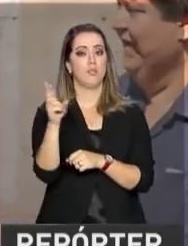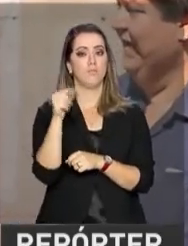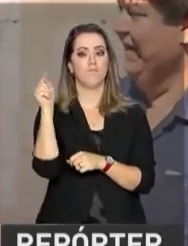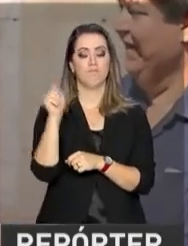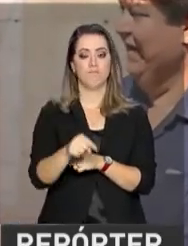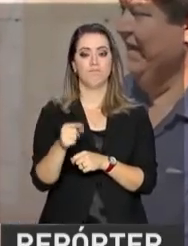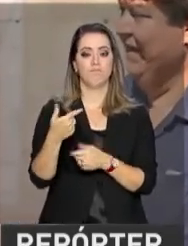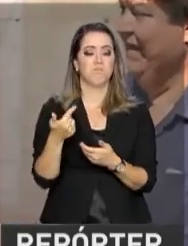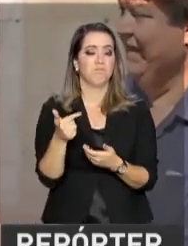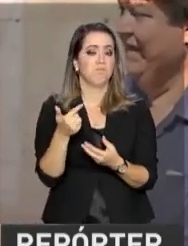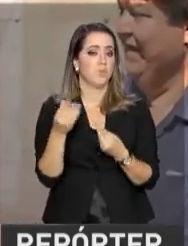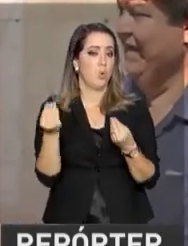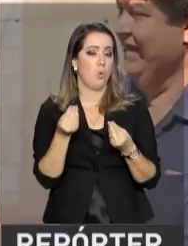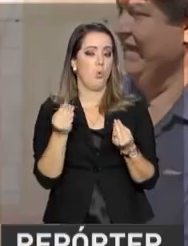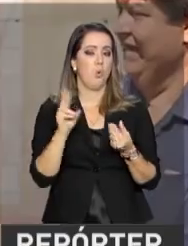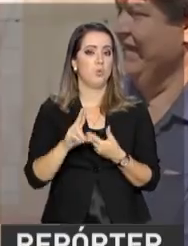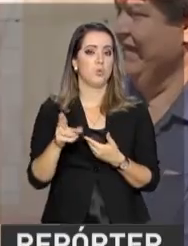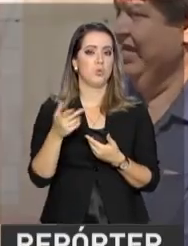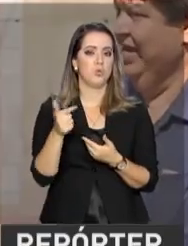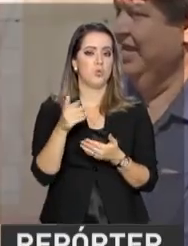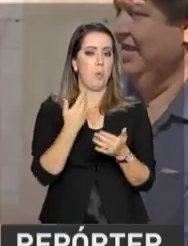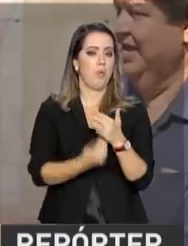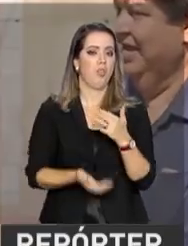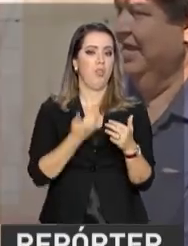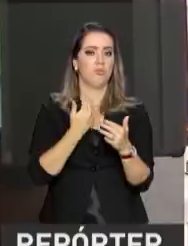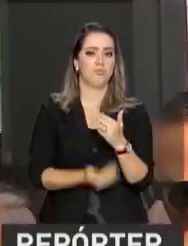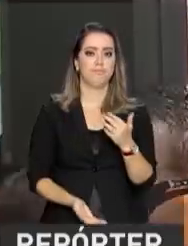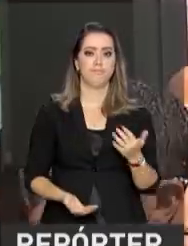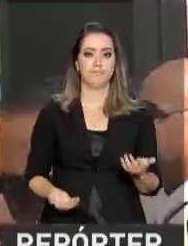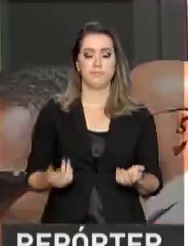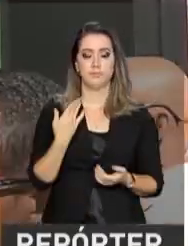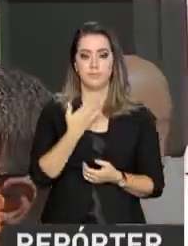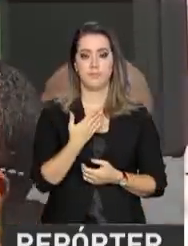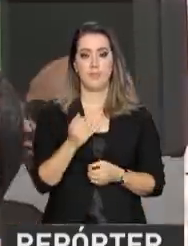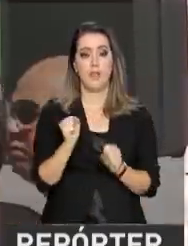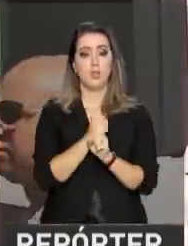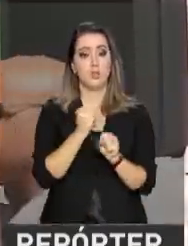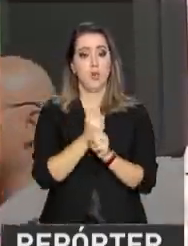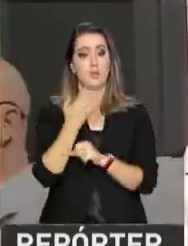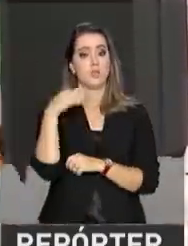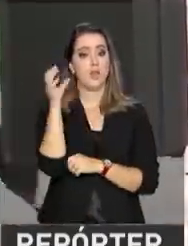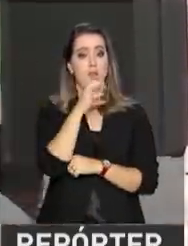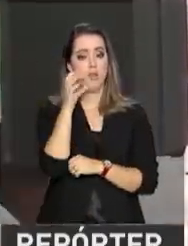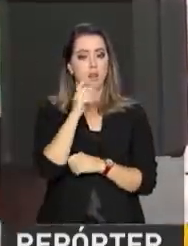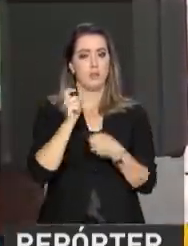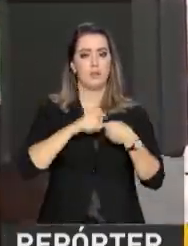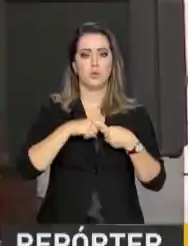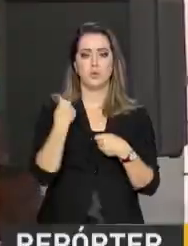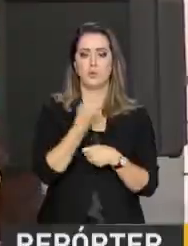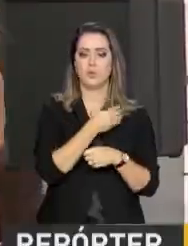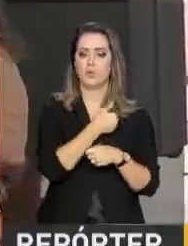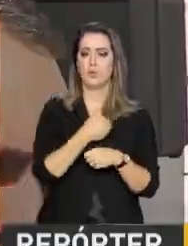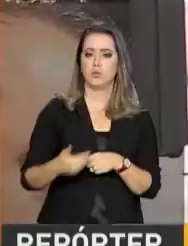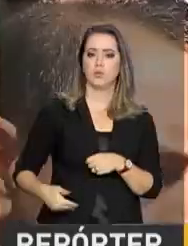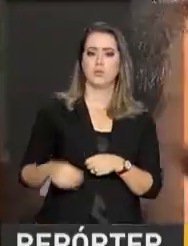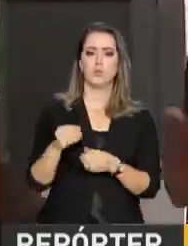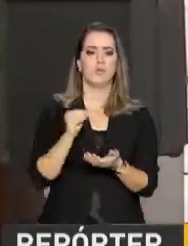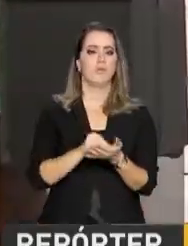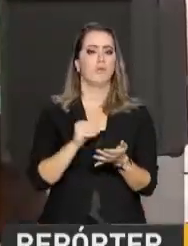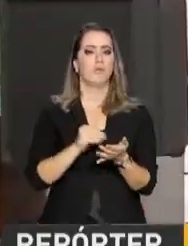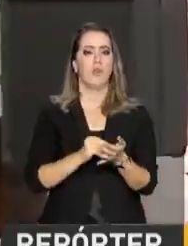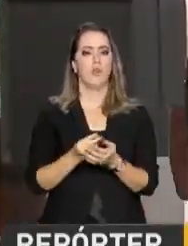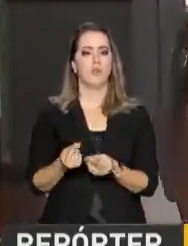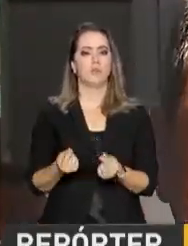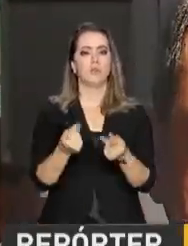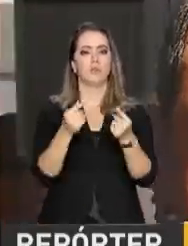inúteis estavam perdendo inclusive valor as obras estão aceleradas foram retomadas pelo nosso governo não faltará recursos